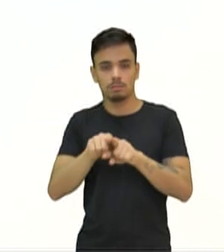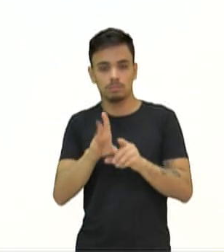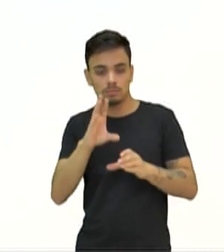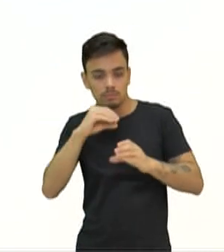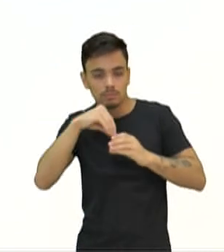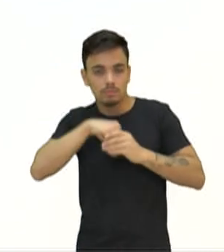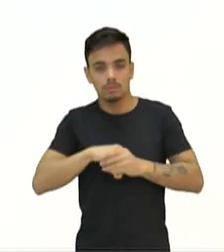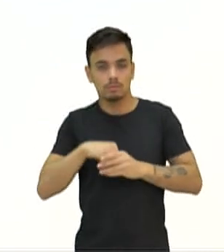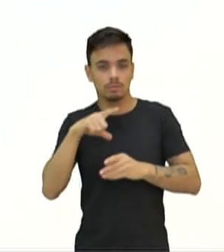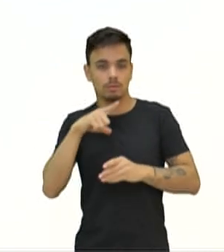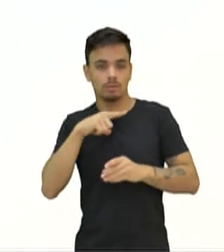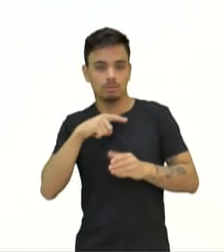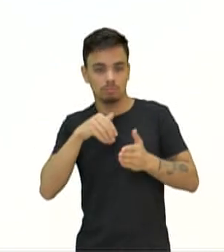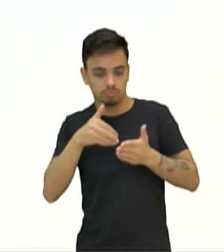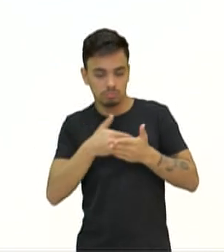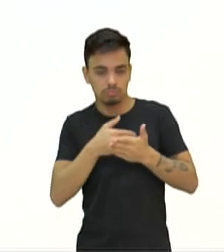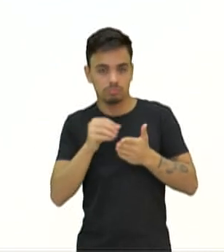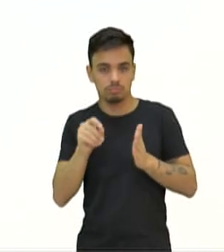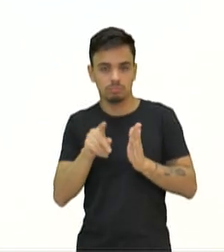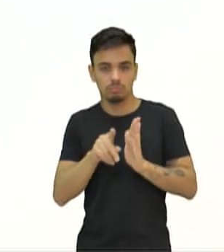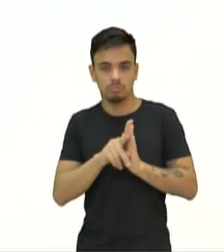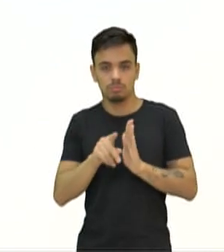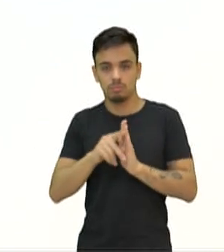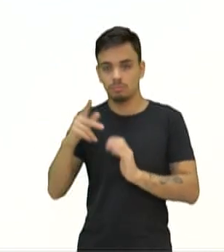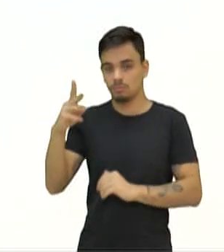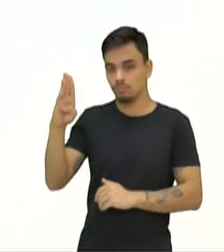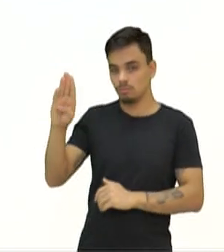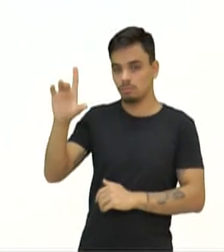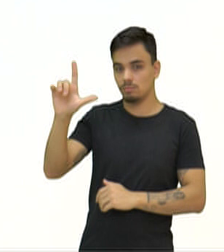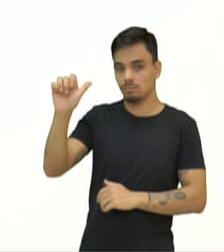interna, chamado blastocele,